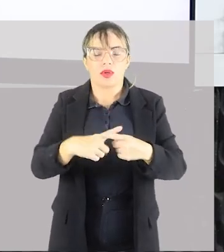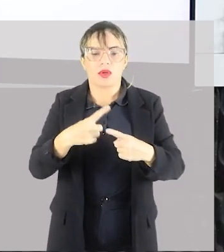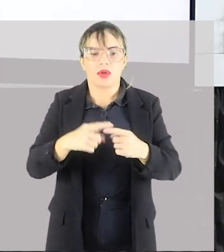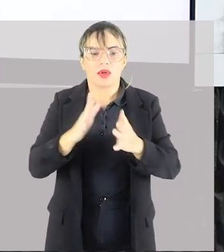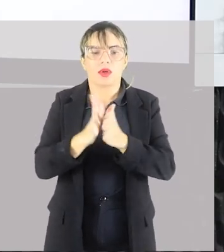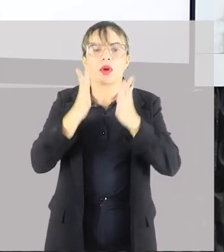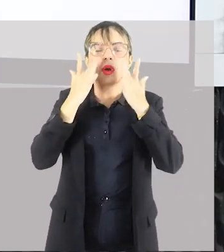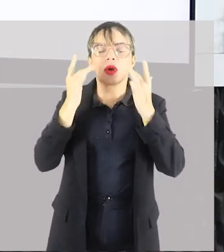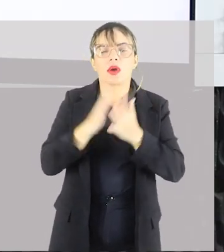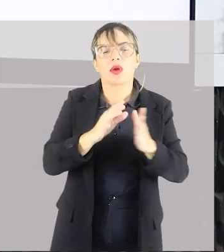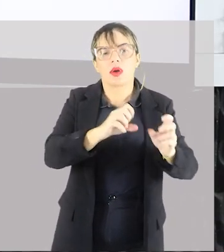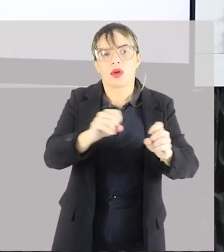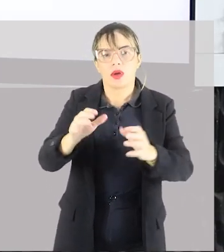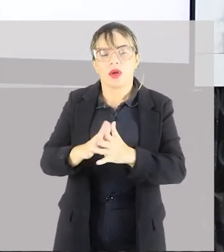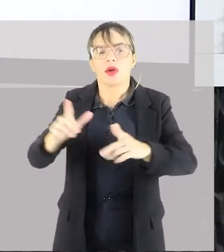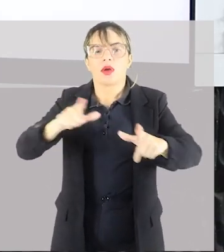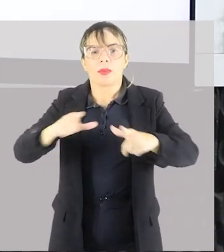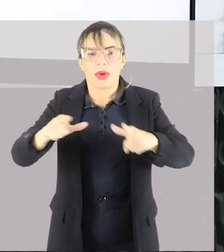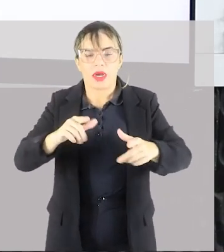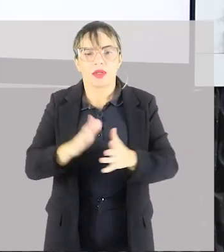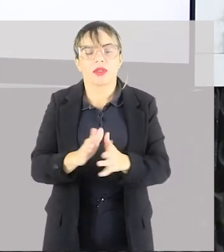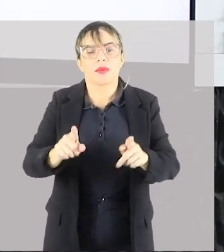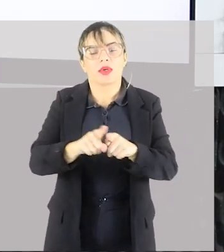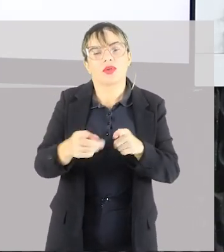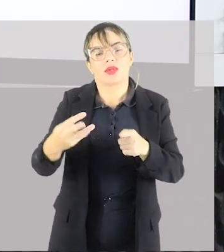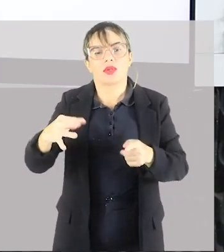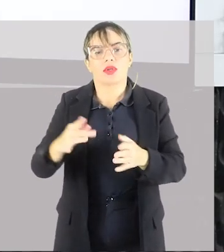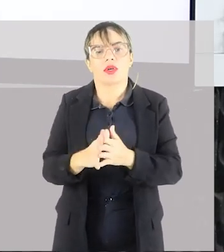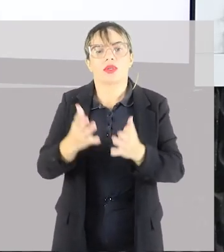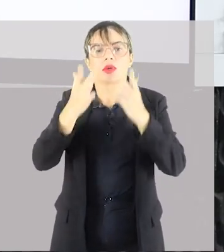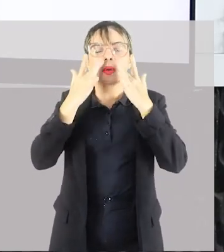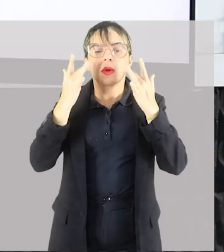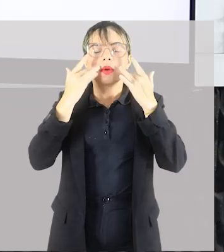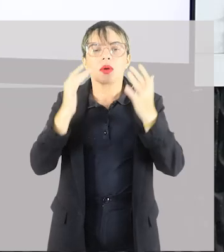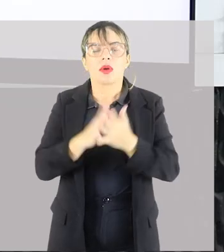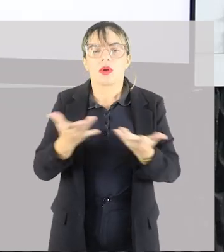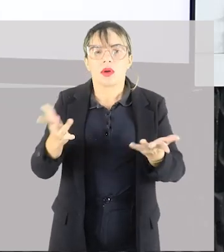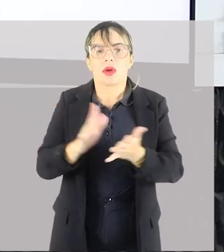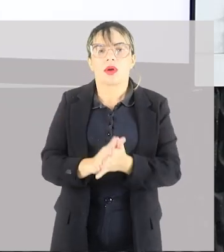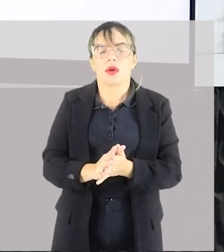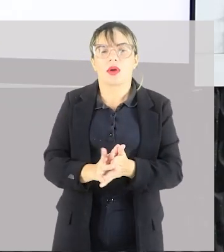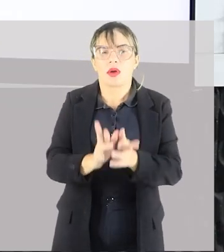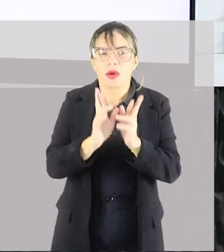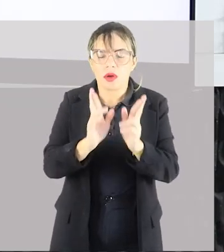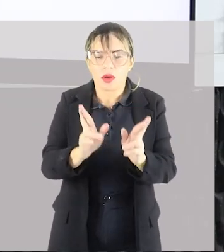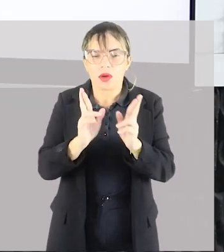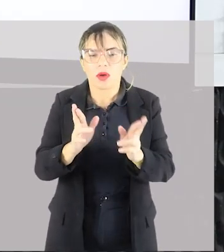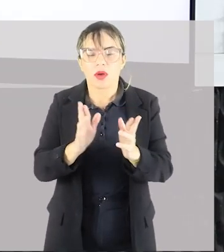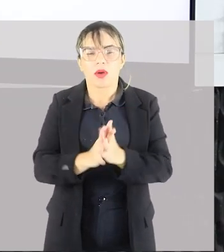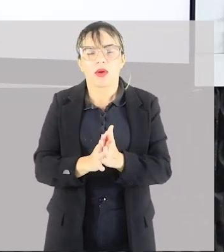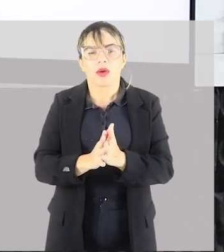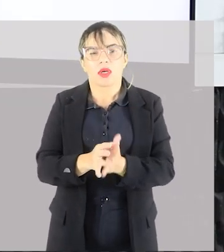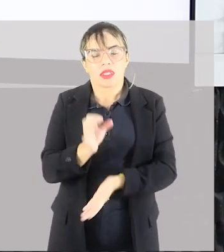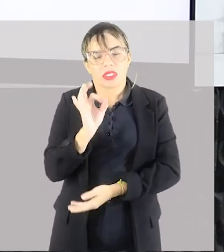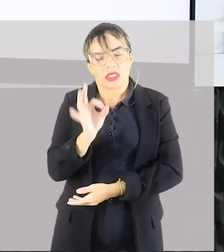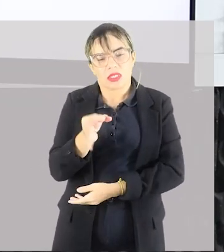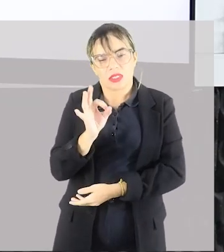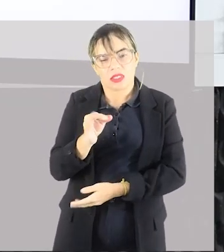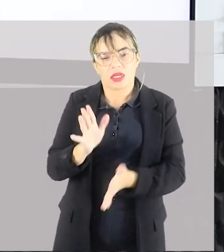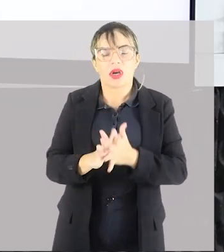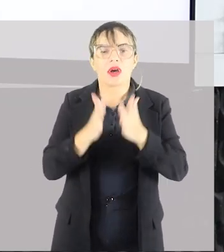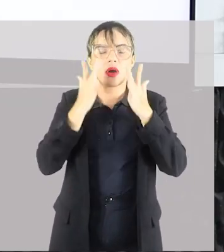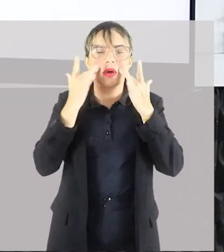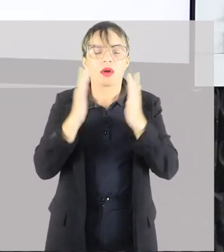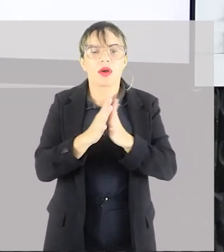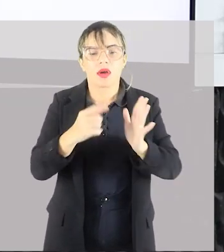arte educador, mas também trabalho com teatro, né? As pessoas esperam que eu entregue o projeto pronto, o produto pronto, a obra pronta, a peça